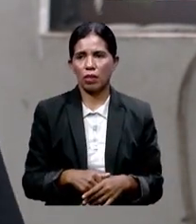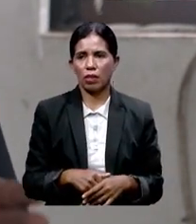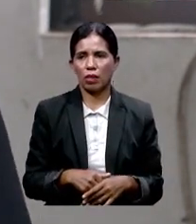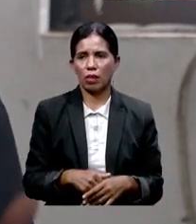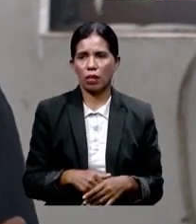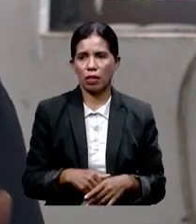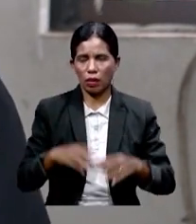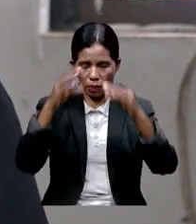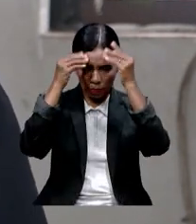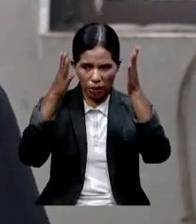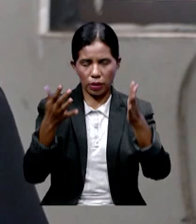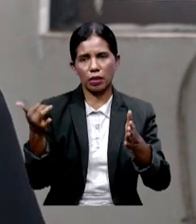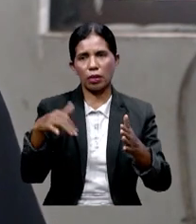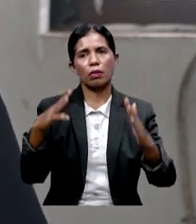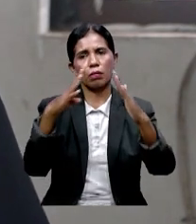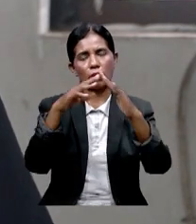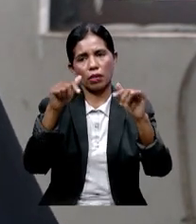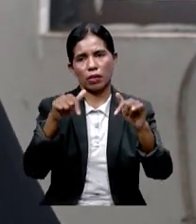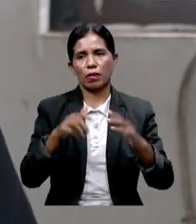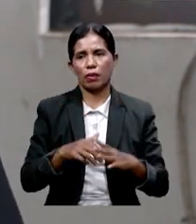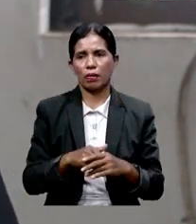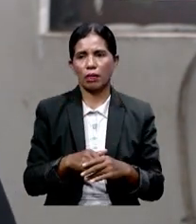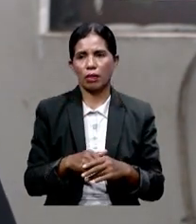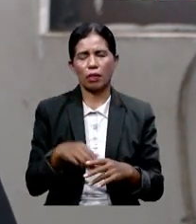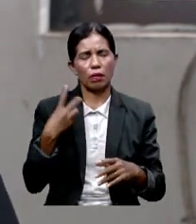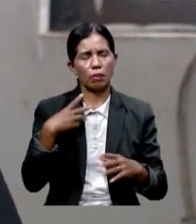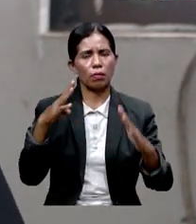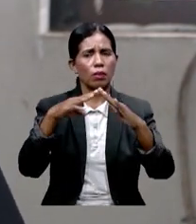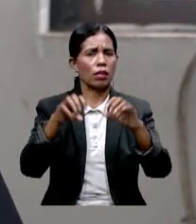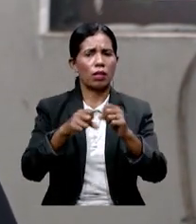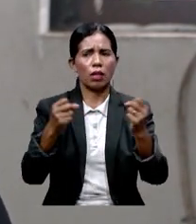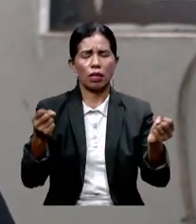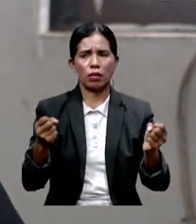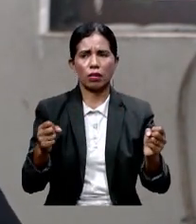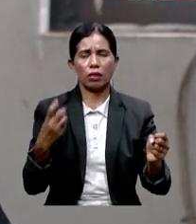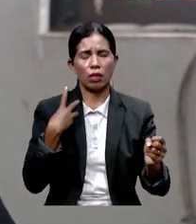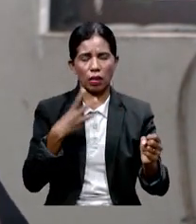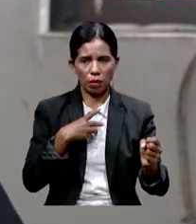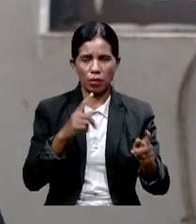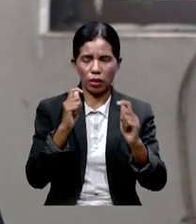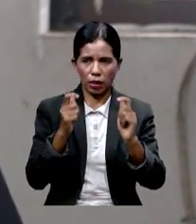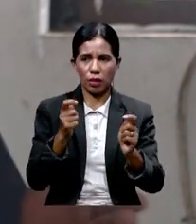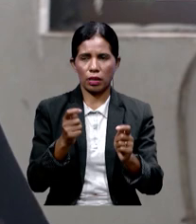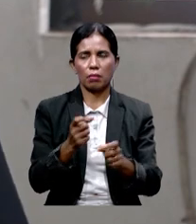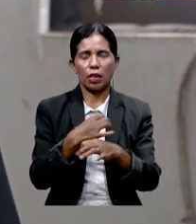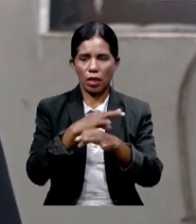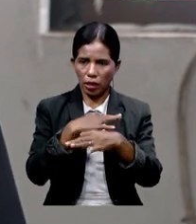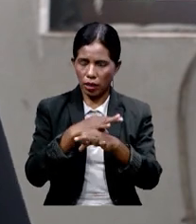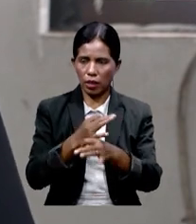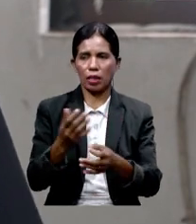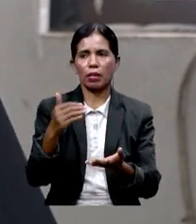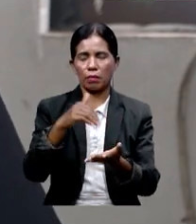proso sine man sa ida ne. A mi mai proso a atlos. Mas mai a mi tenta di kamiu sa ida. Tawa dalam